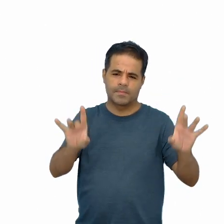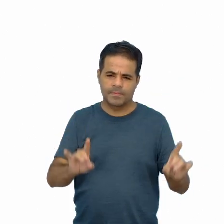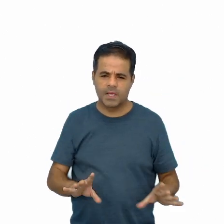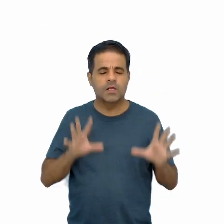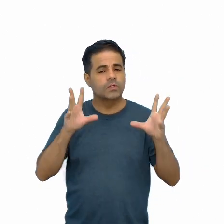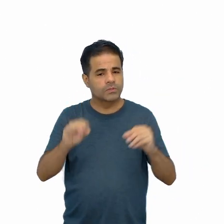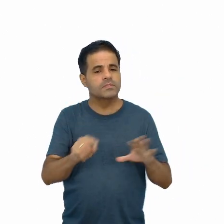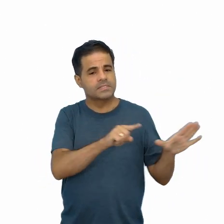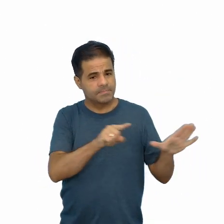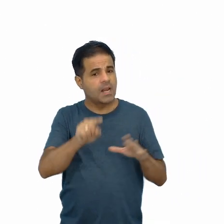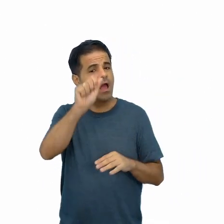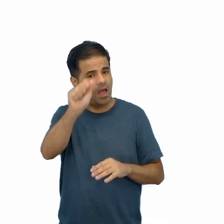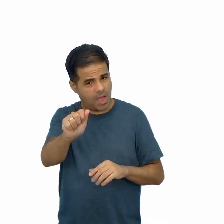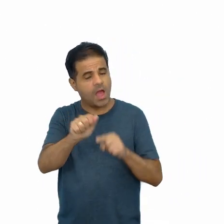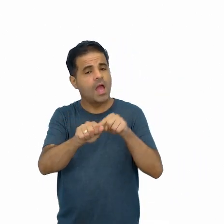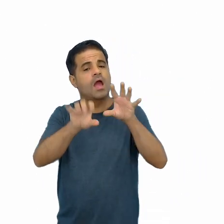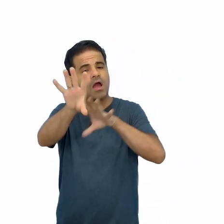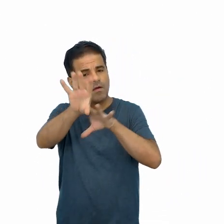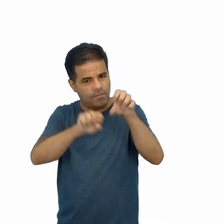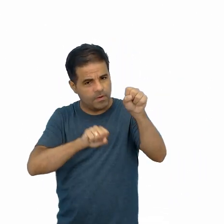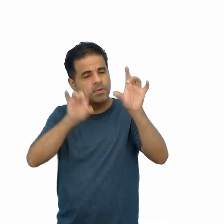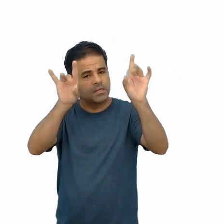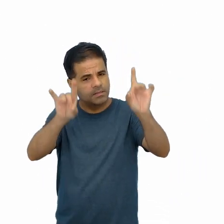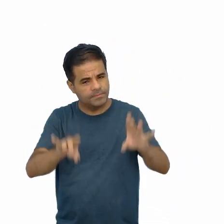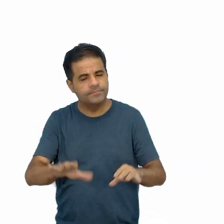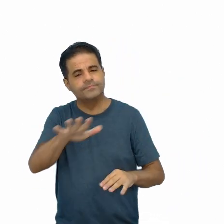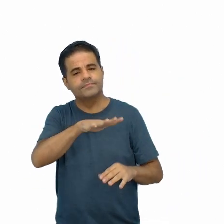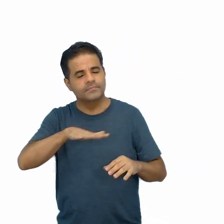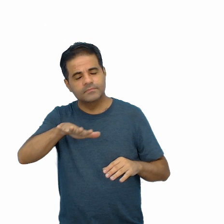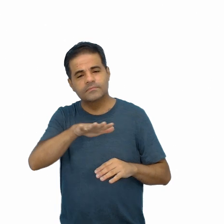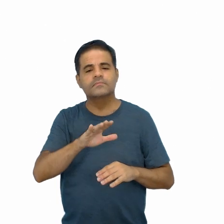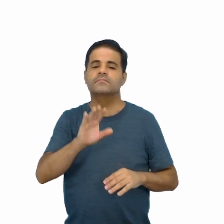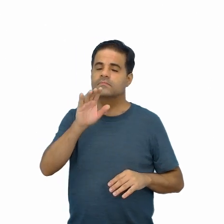toda semana A formação é de etapa geral